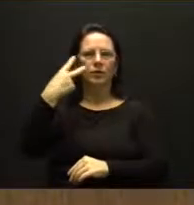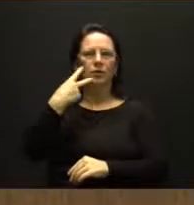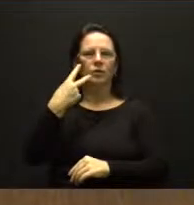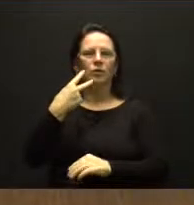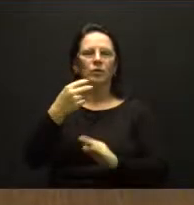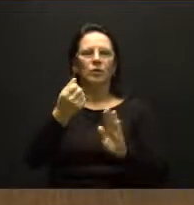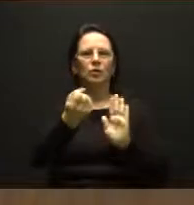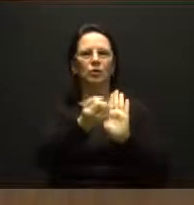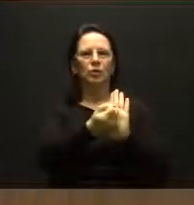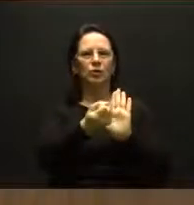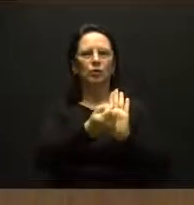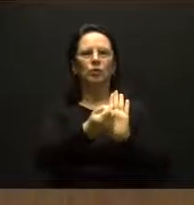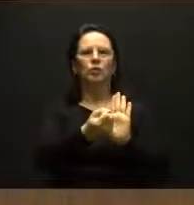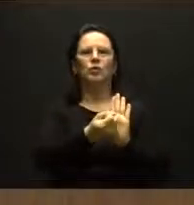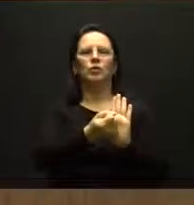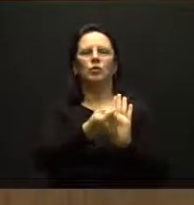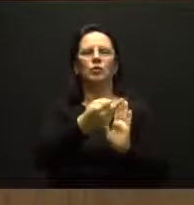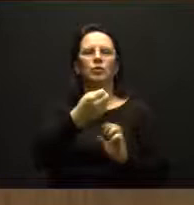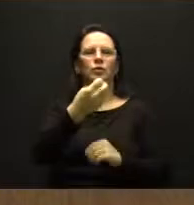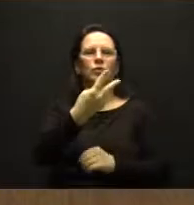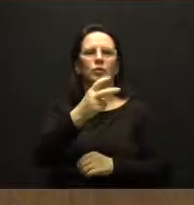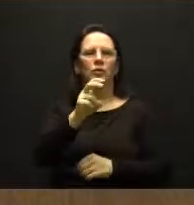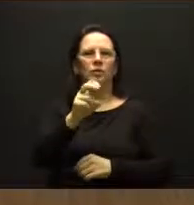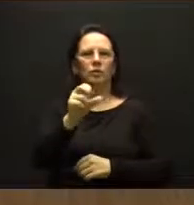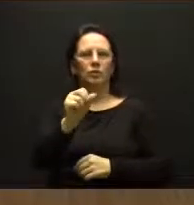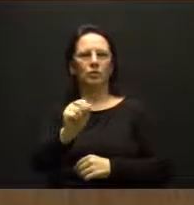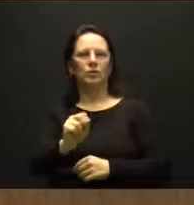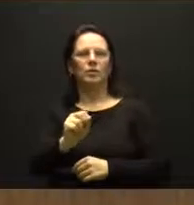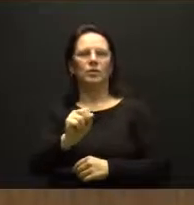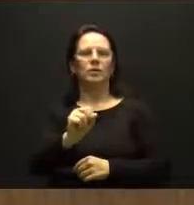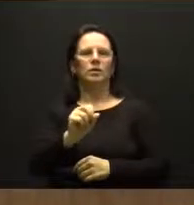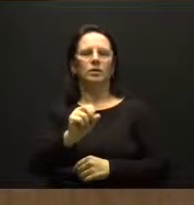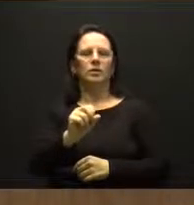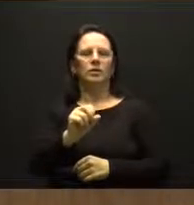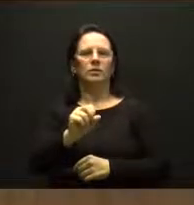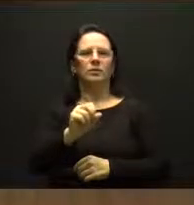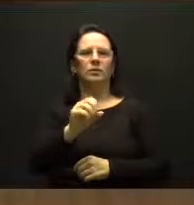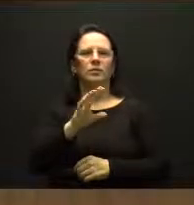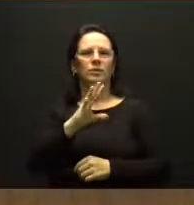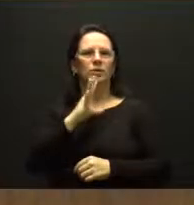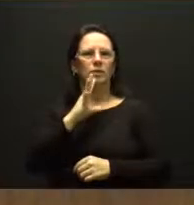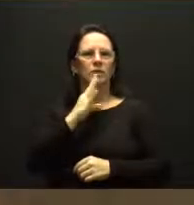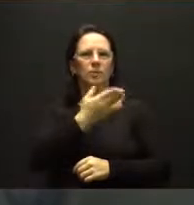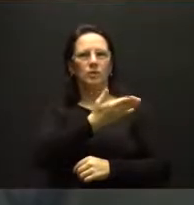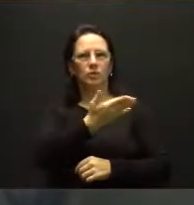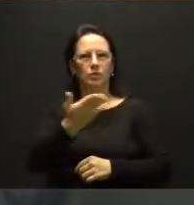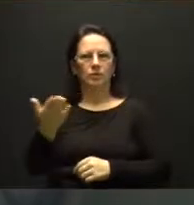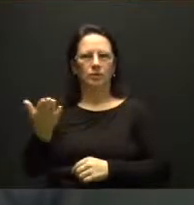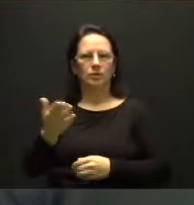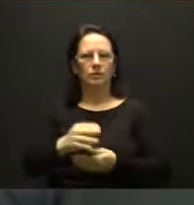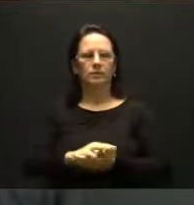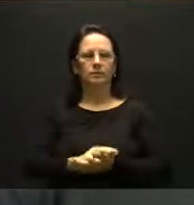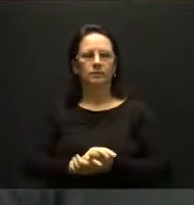resolução número 2 1855 e 23 de fevereiro 2017 para conhecimento do plenário